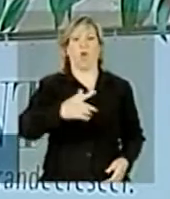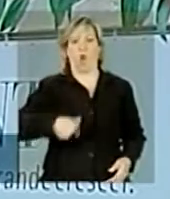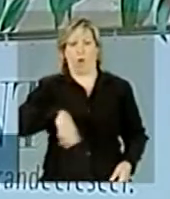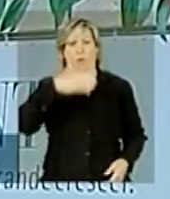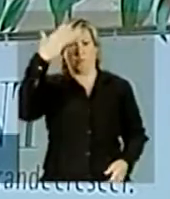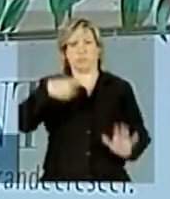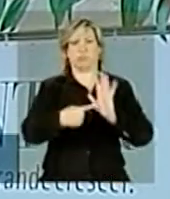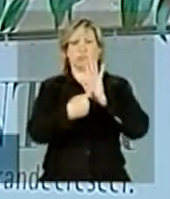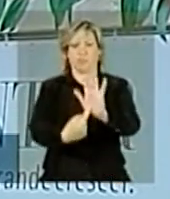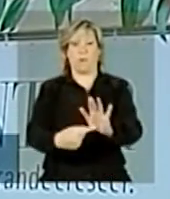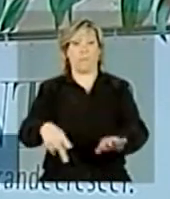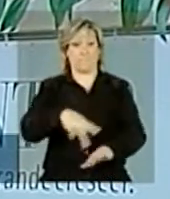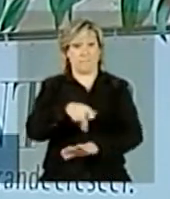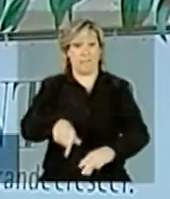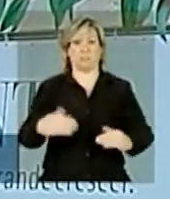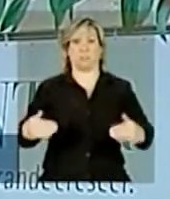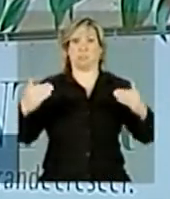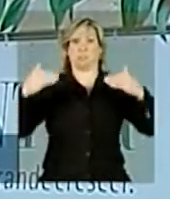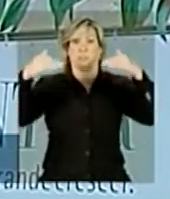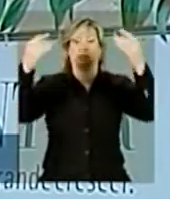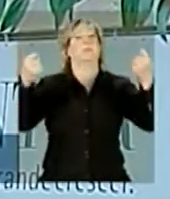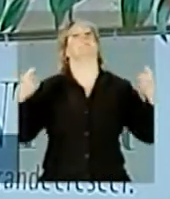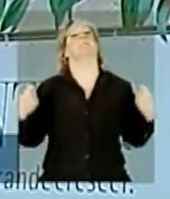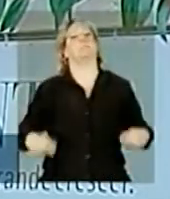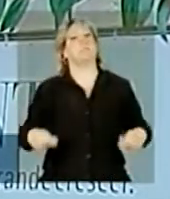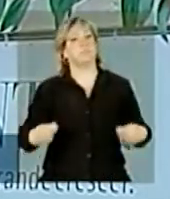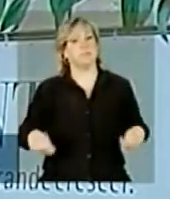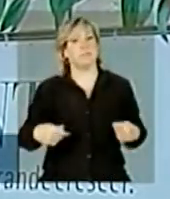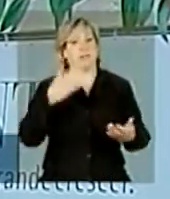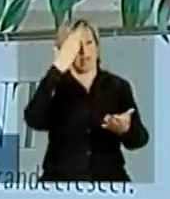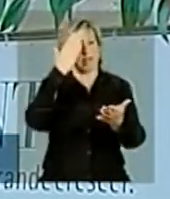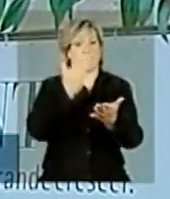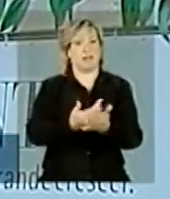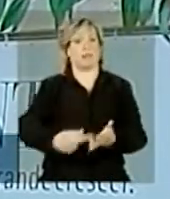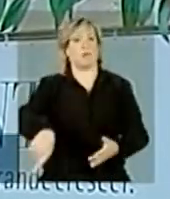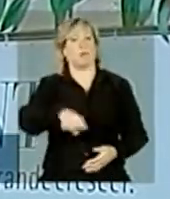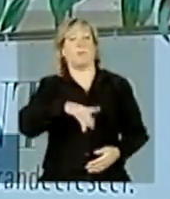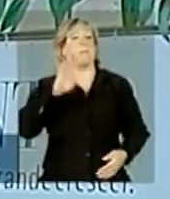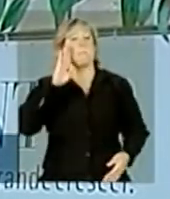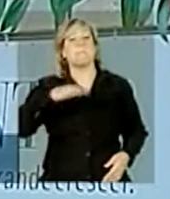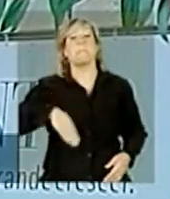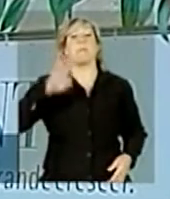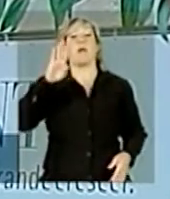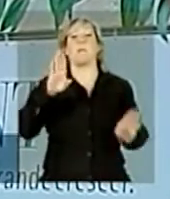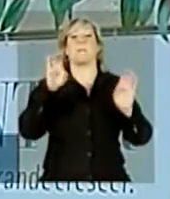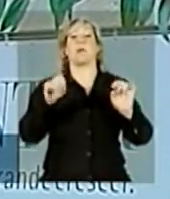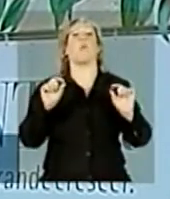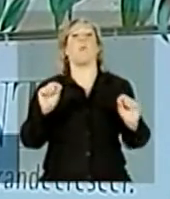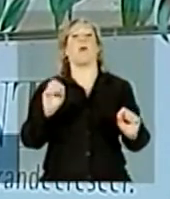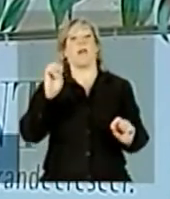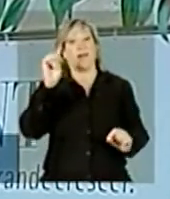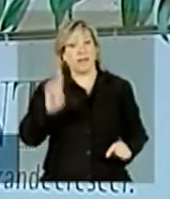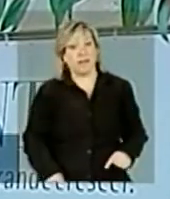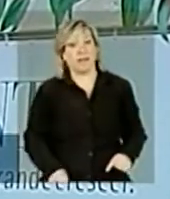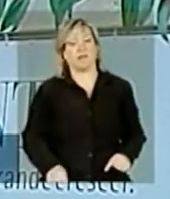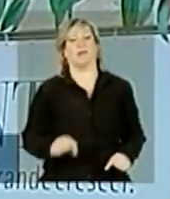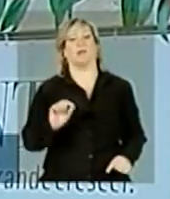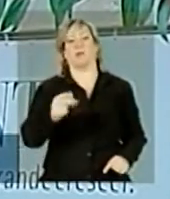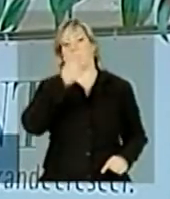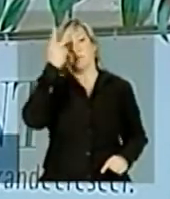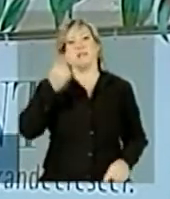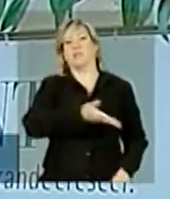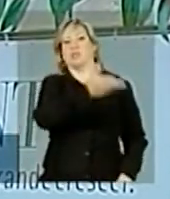para o nosso país crescer, ele tinha de apostar na sua maior riqueza, que são os